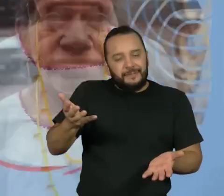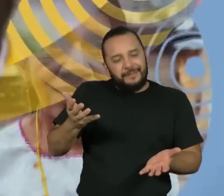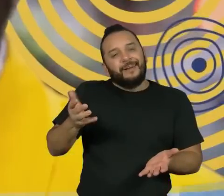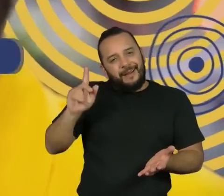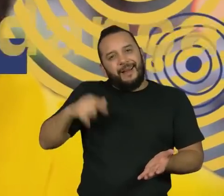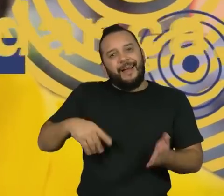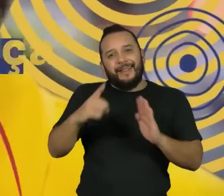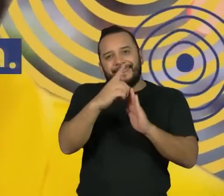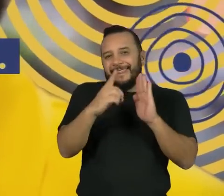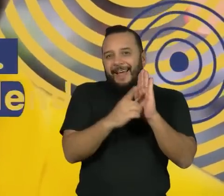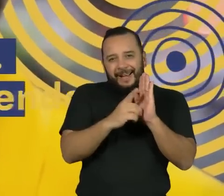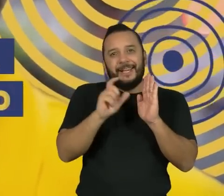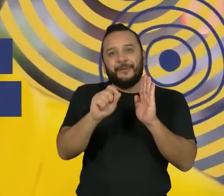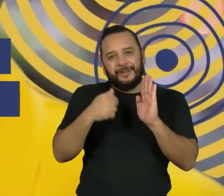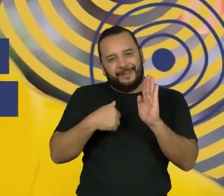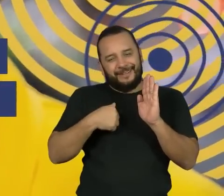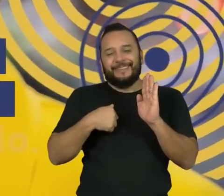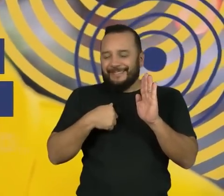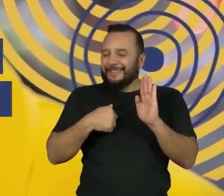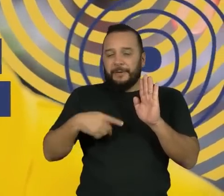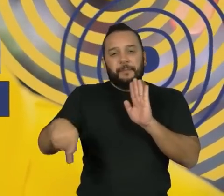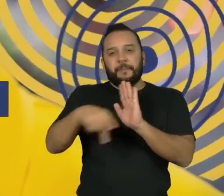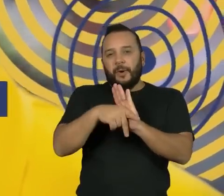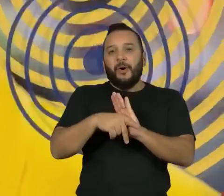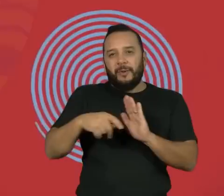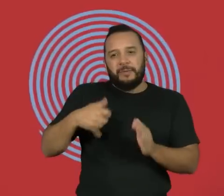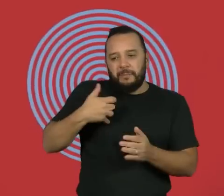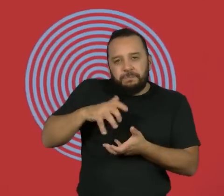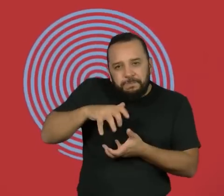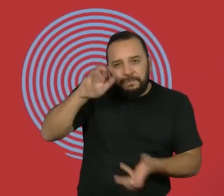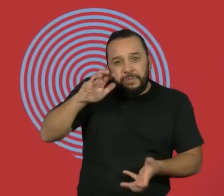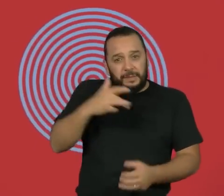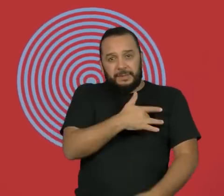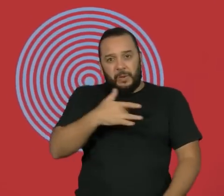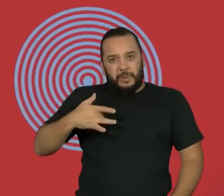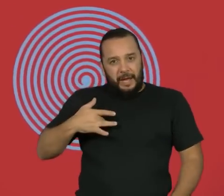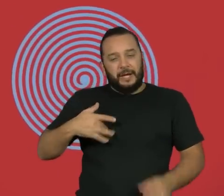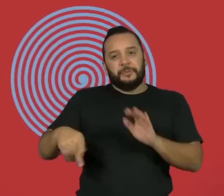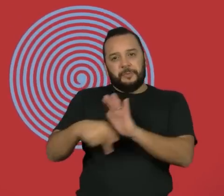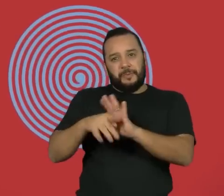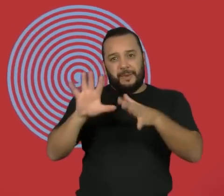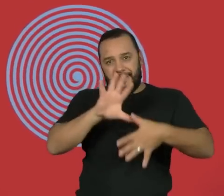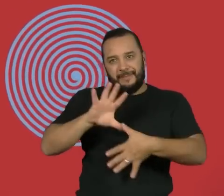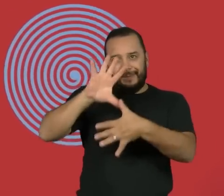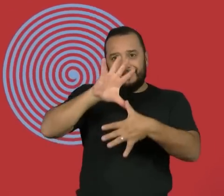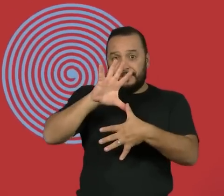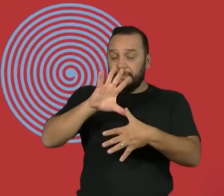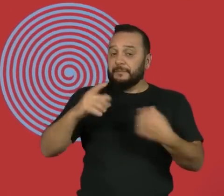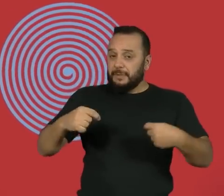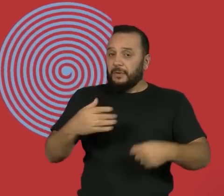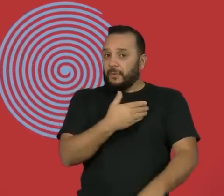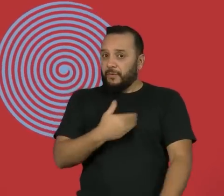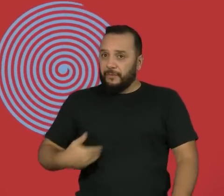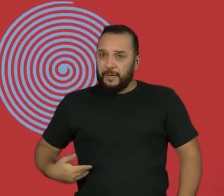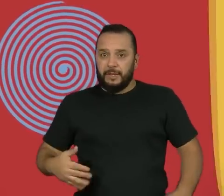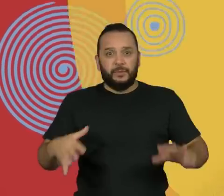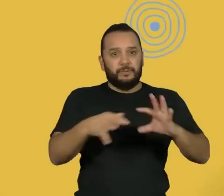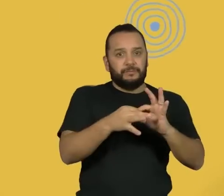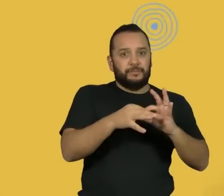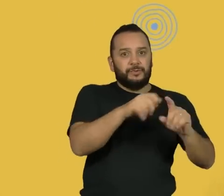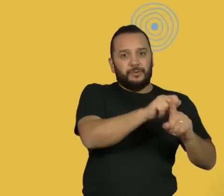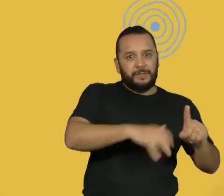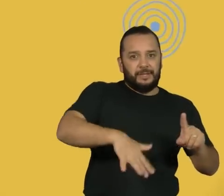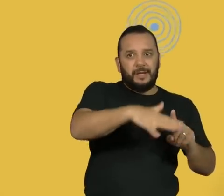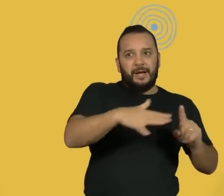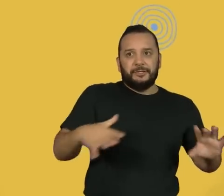década do envelhecimento saudável nas Américas. A ideia é que governos e sociedade civil se unam